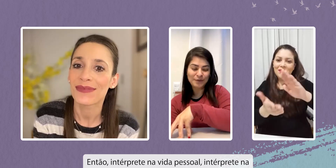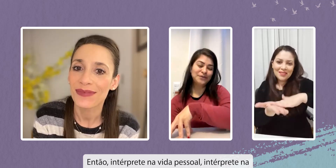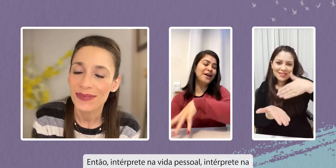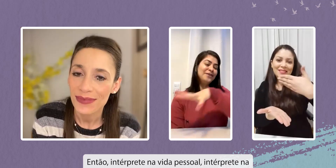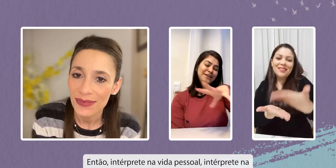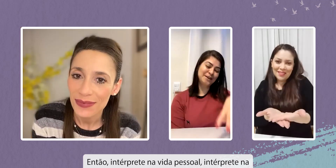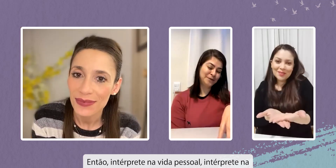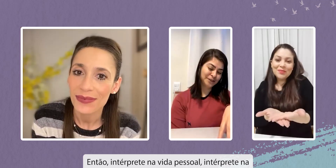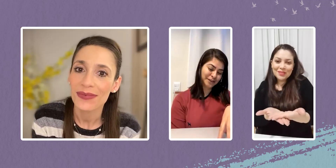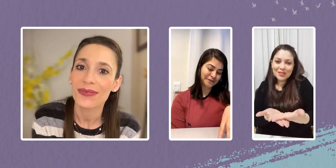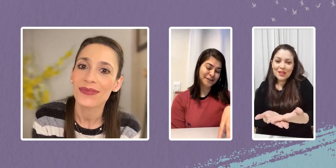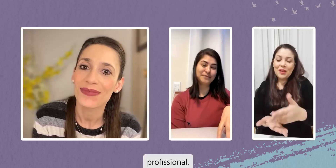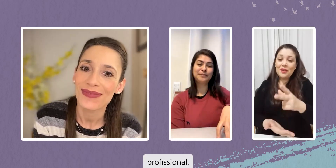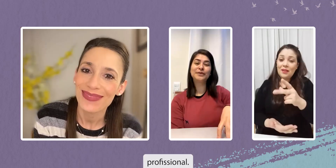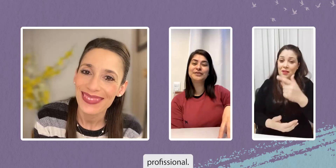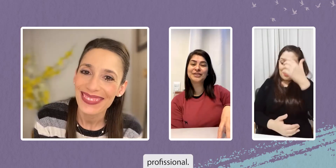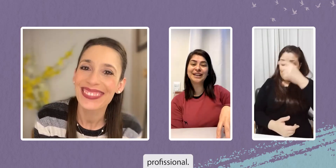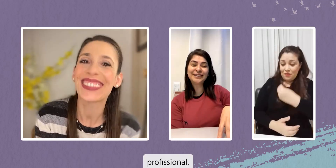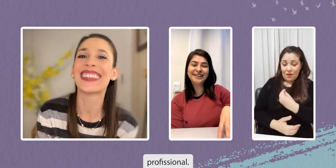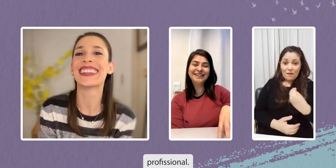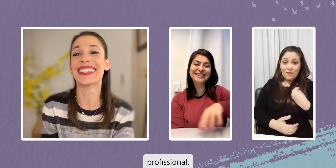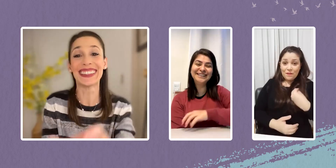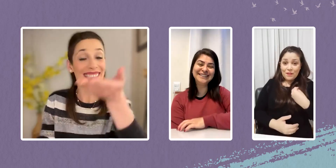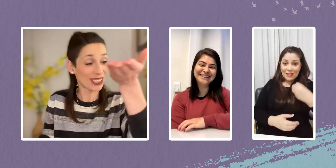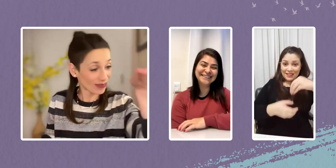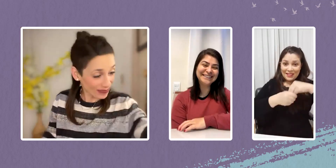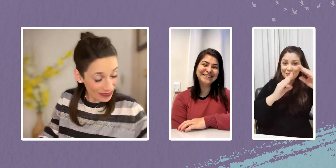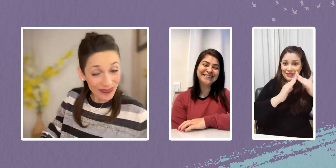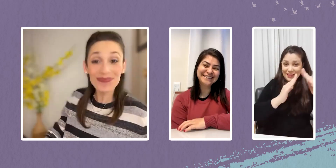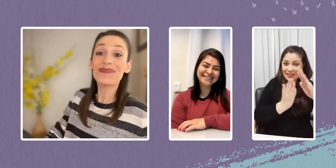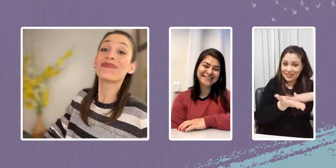vida pessoal, intérprete na vida profissional.